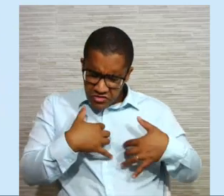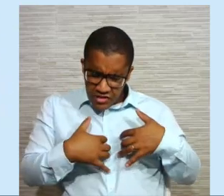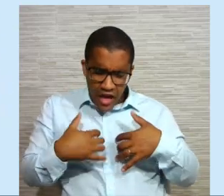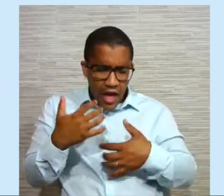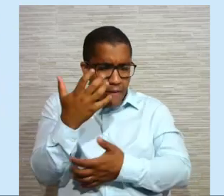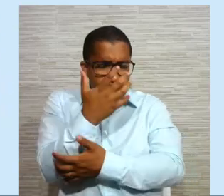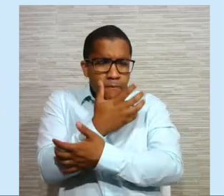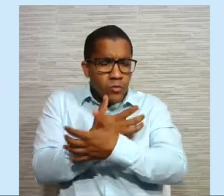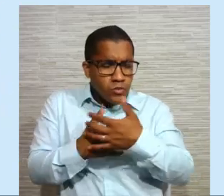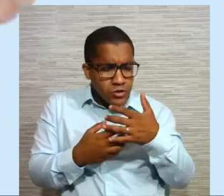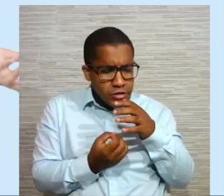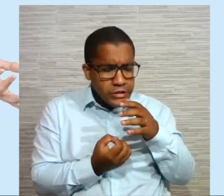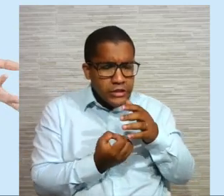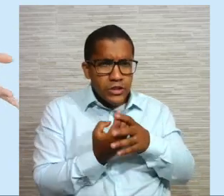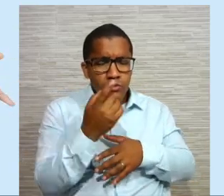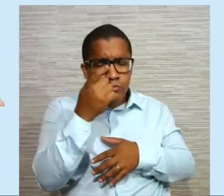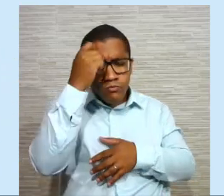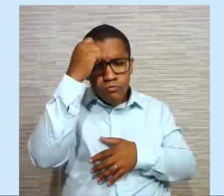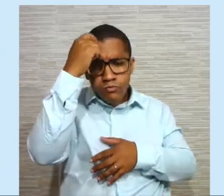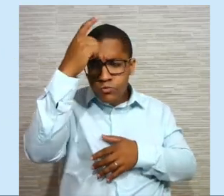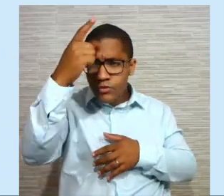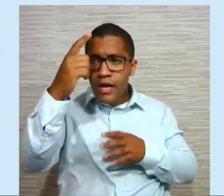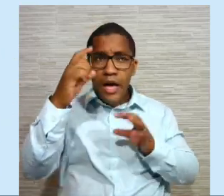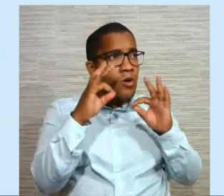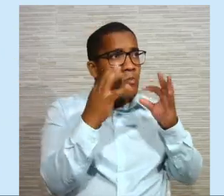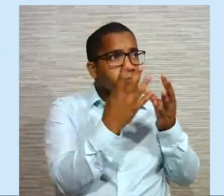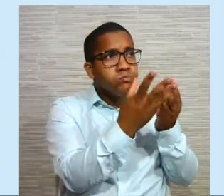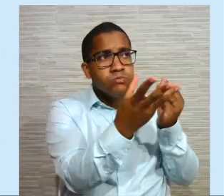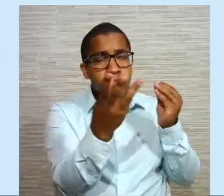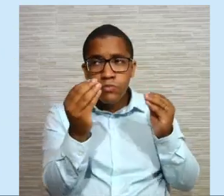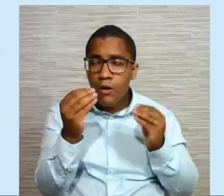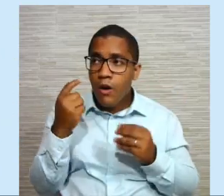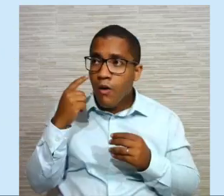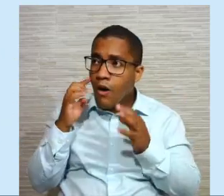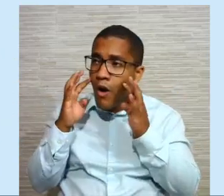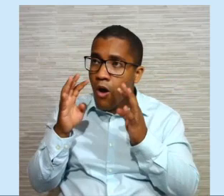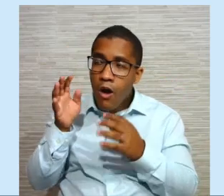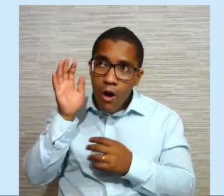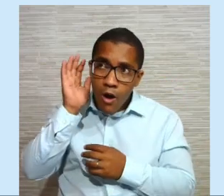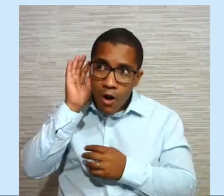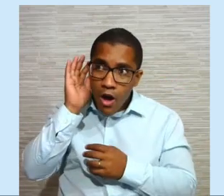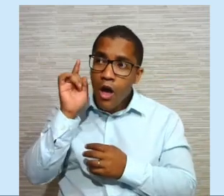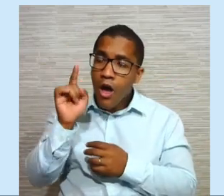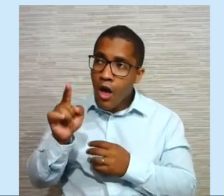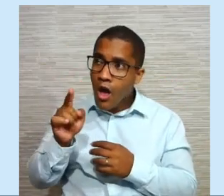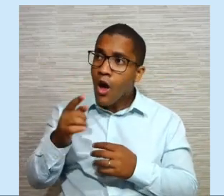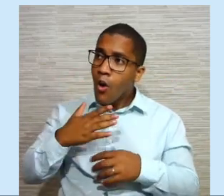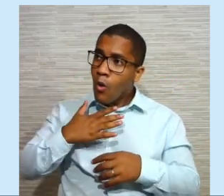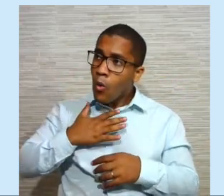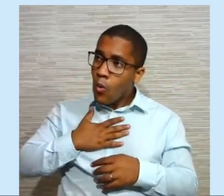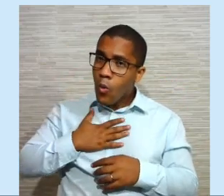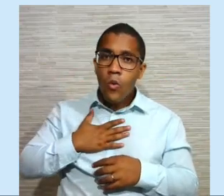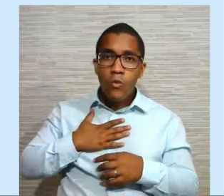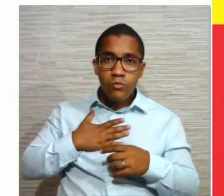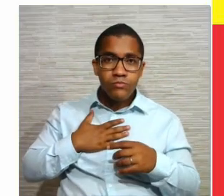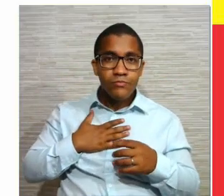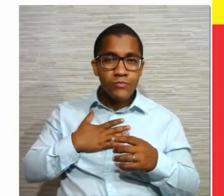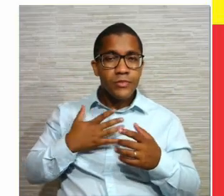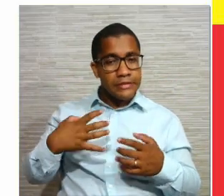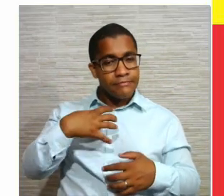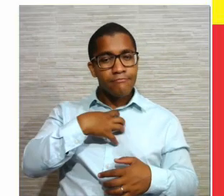que acabam fazendo muito sucesso com o público. Então assim, a música também é uma expressão de sentimento, uma expressão de